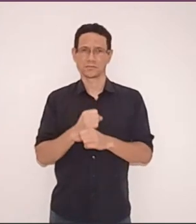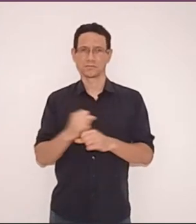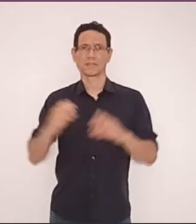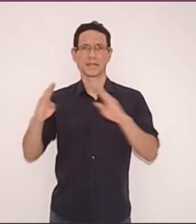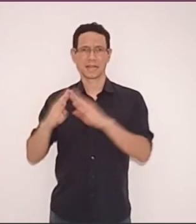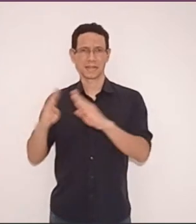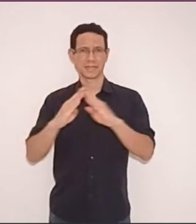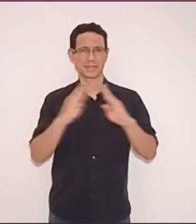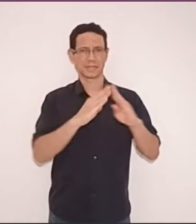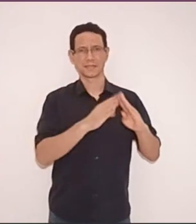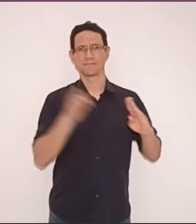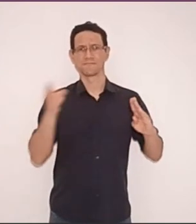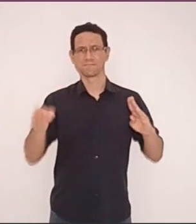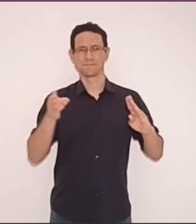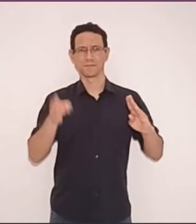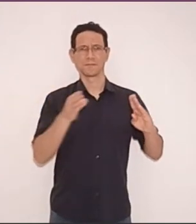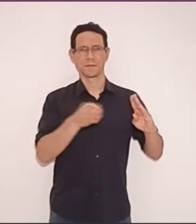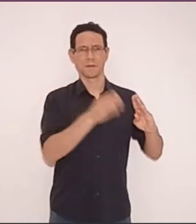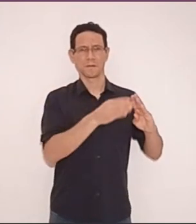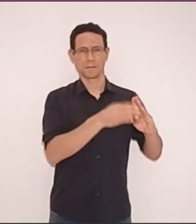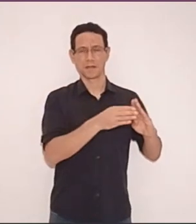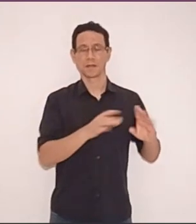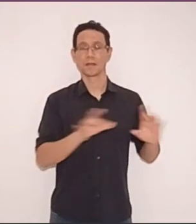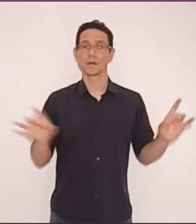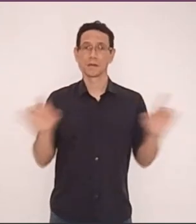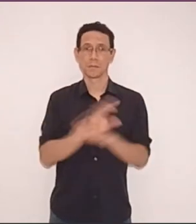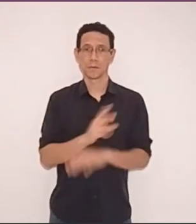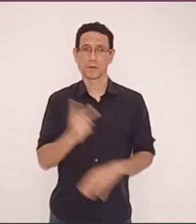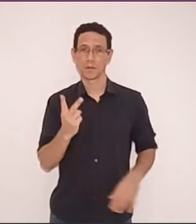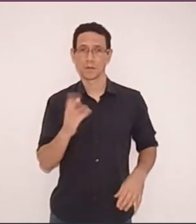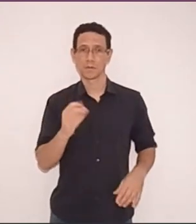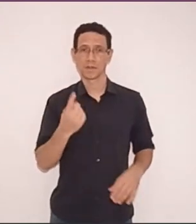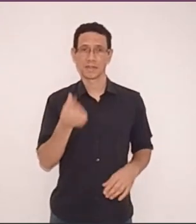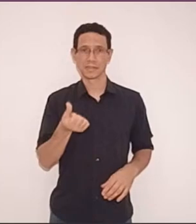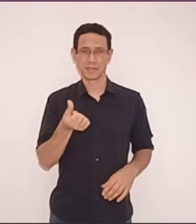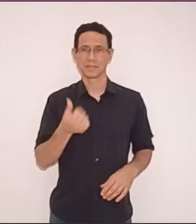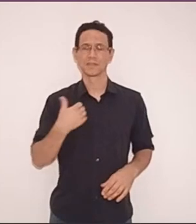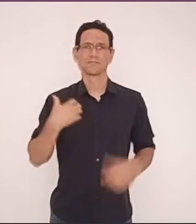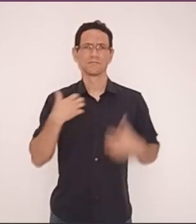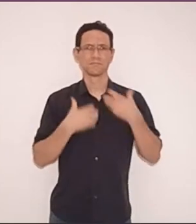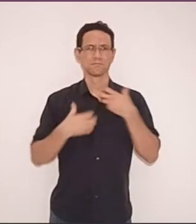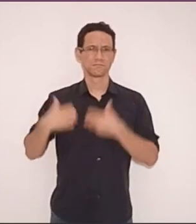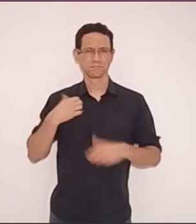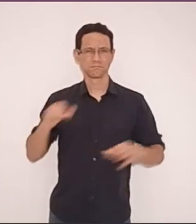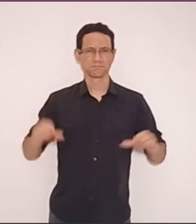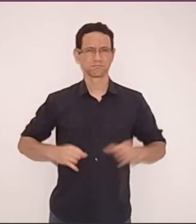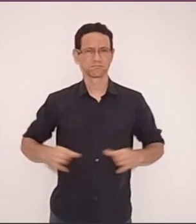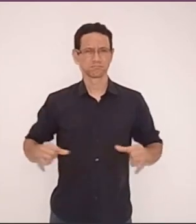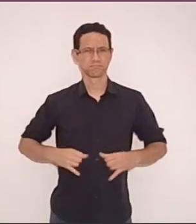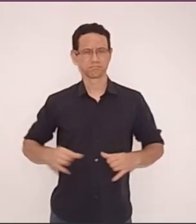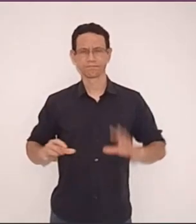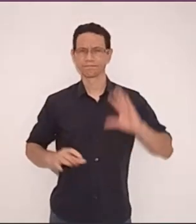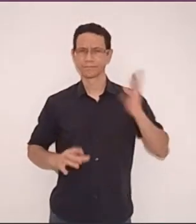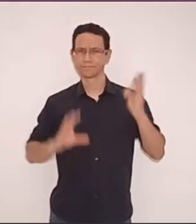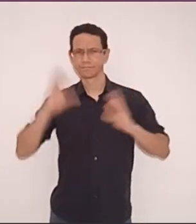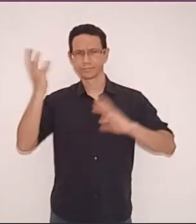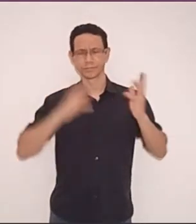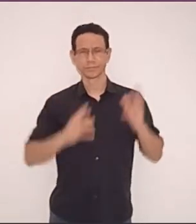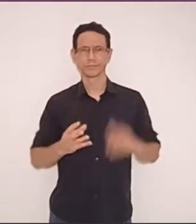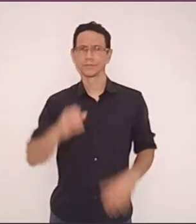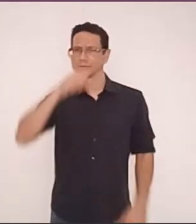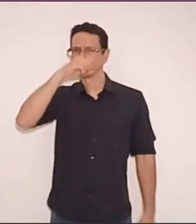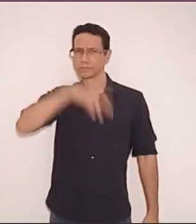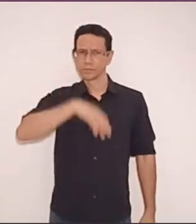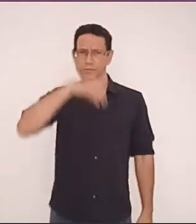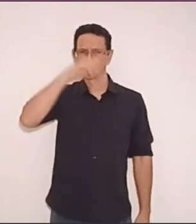lares e sonhos 2016 que eu fui entender todas as violências que eu passei dentro desse trabalho né que eu trabalho doméstico